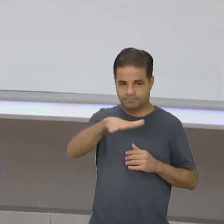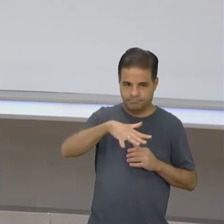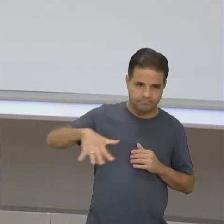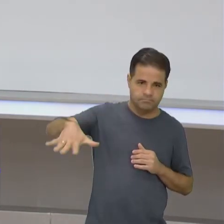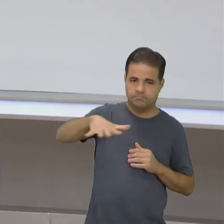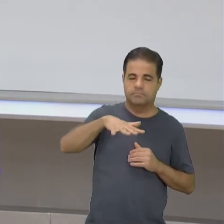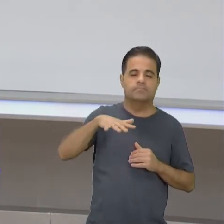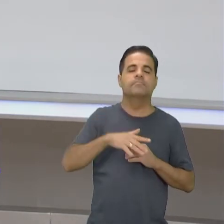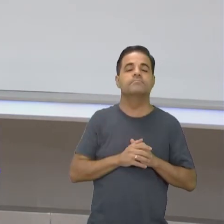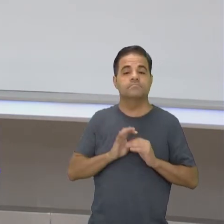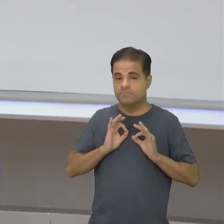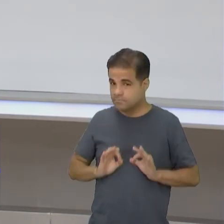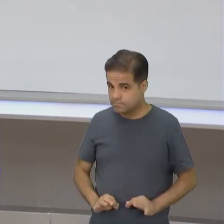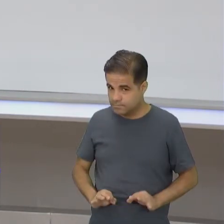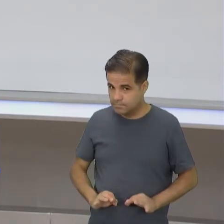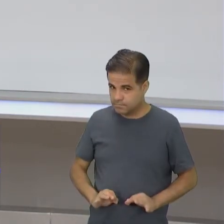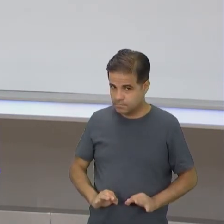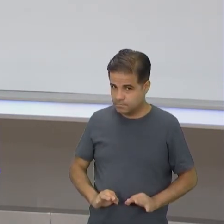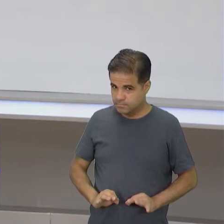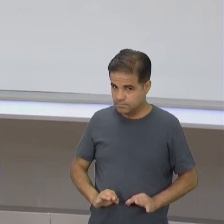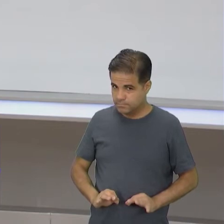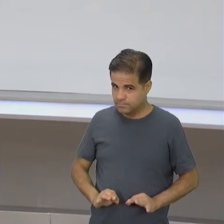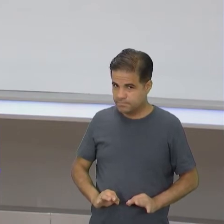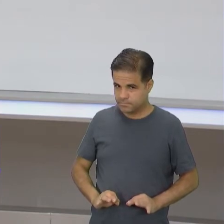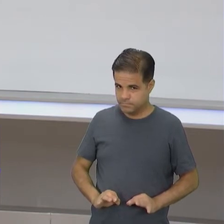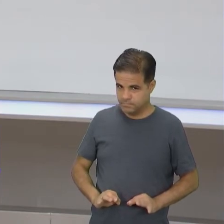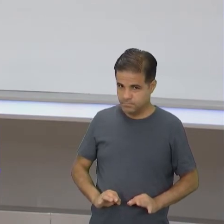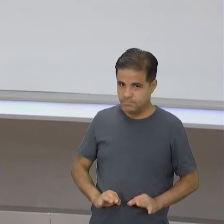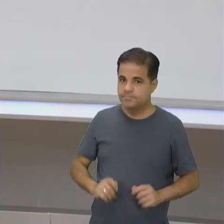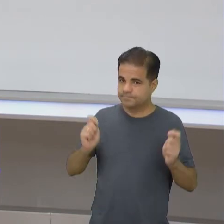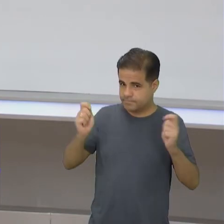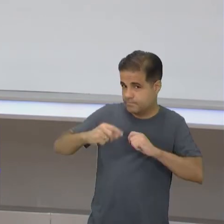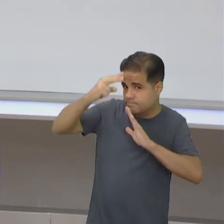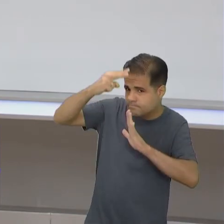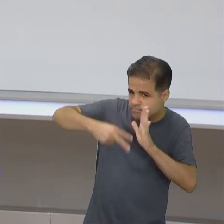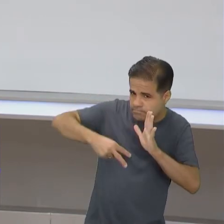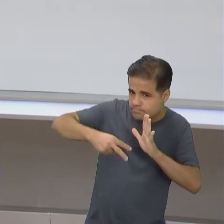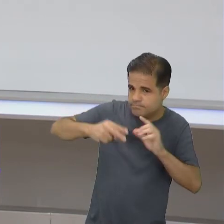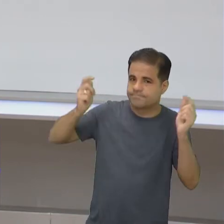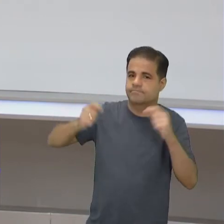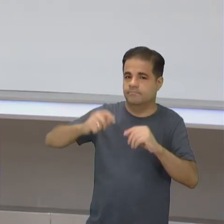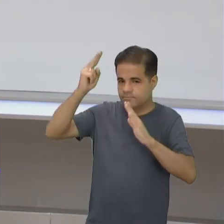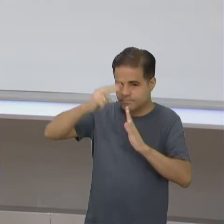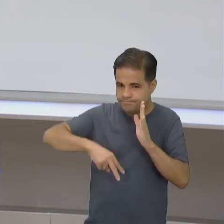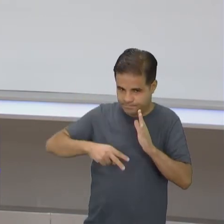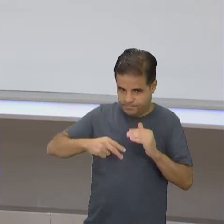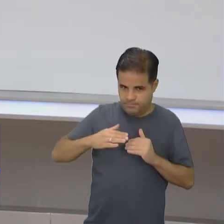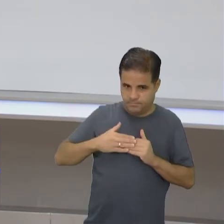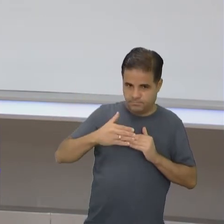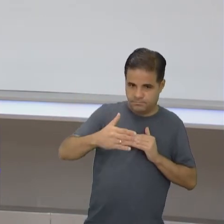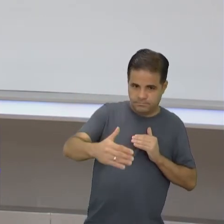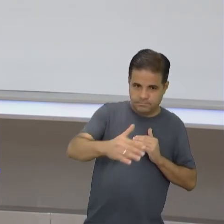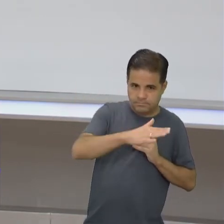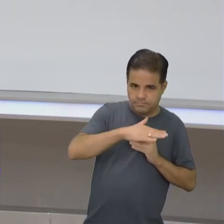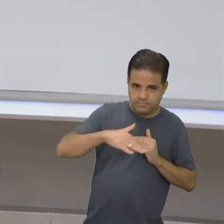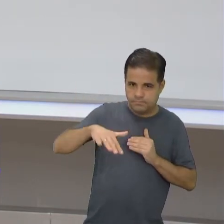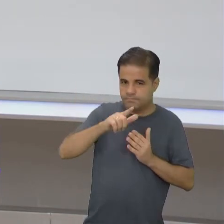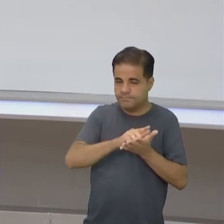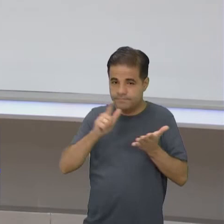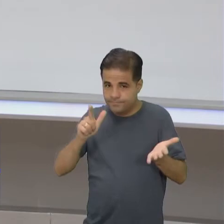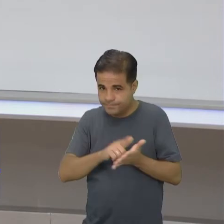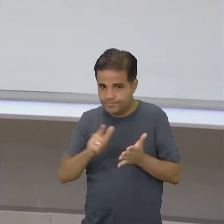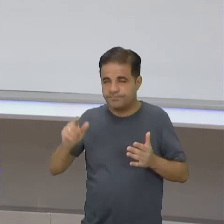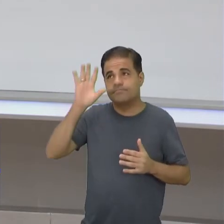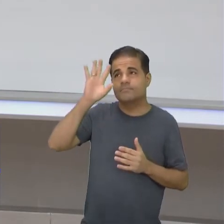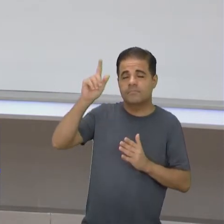severa. Certo? Dá para ler. É possível ler. E se eu estou fazendo isso com as manchetes, já pensou